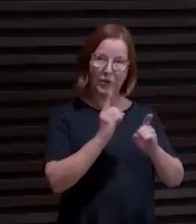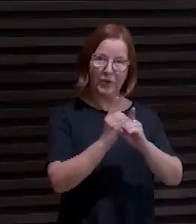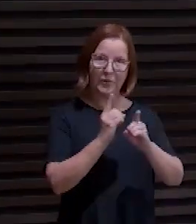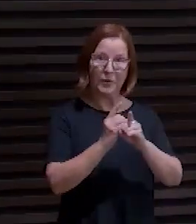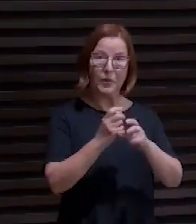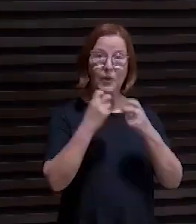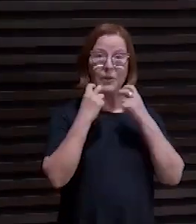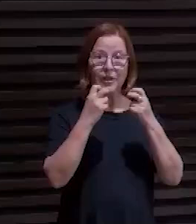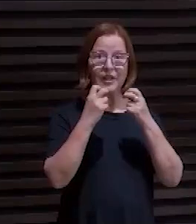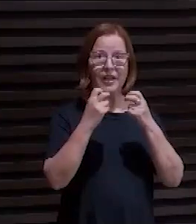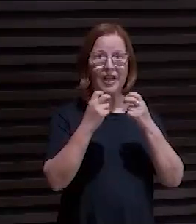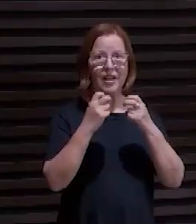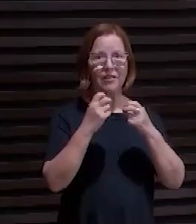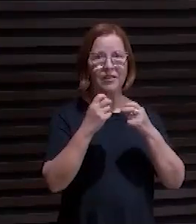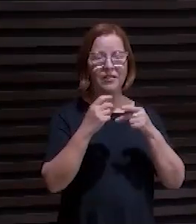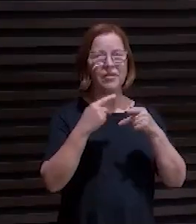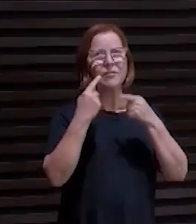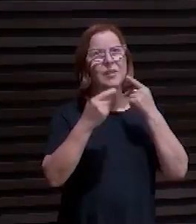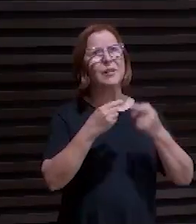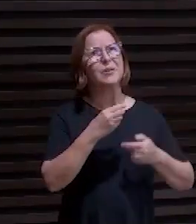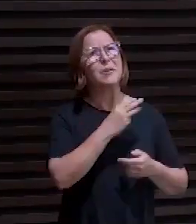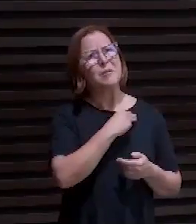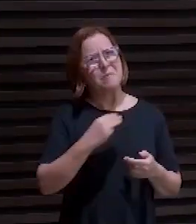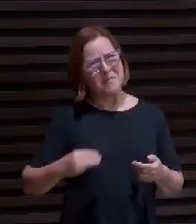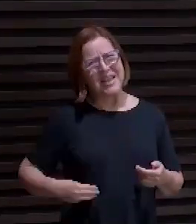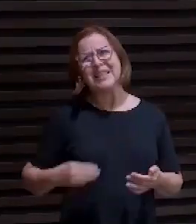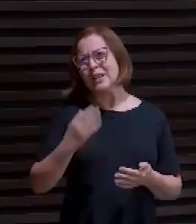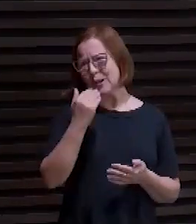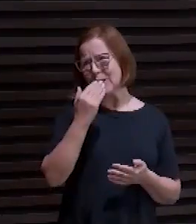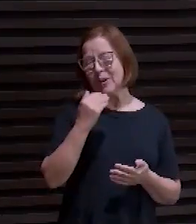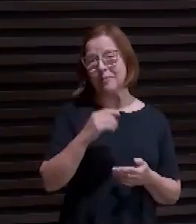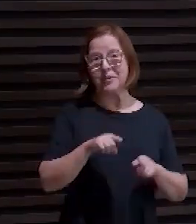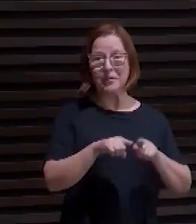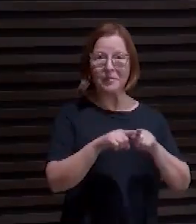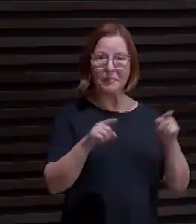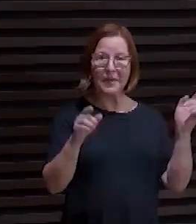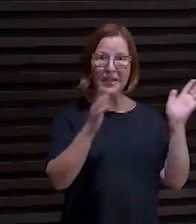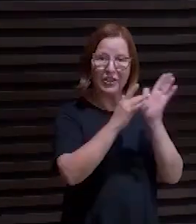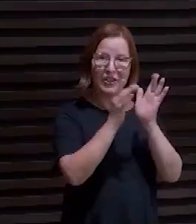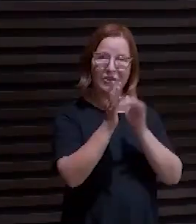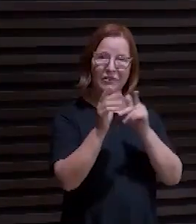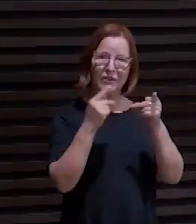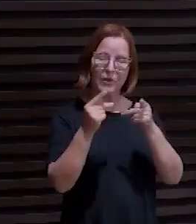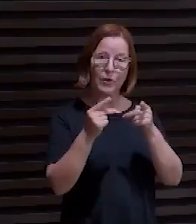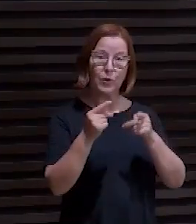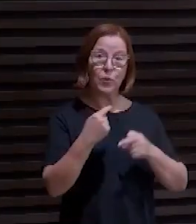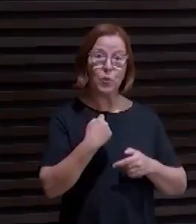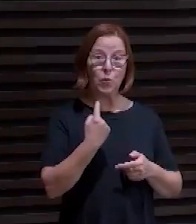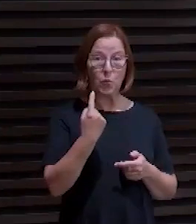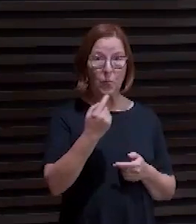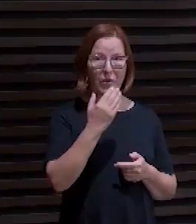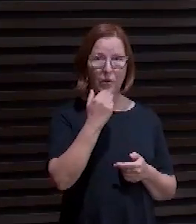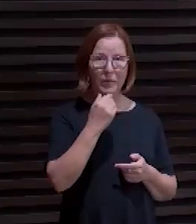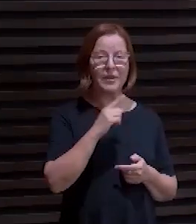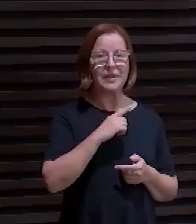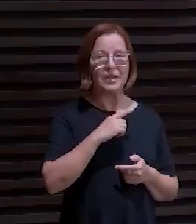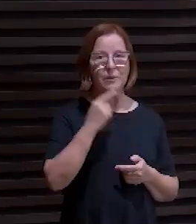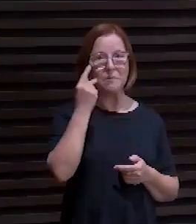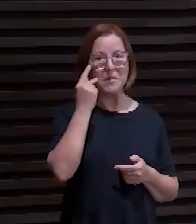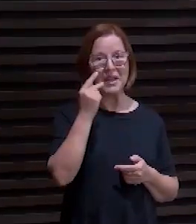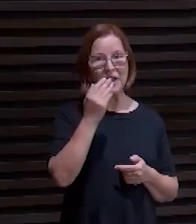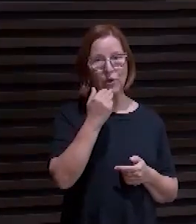rogavam, dizendo: mestre, come. Mas ele disse: uma comida tenho para comer que vós